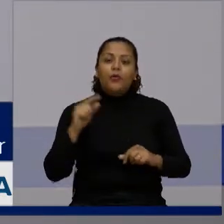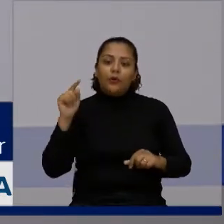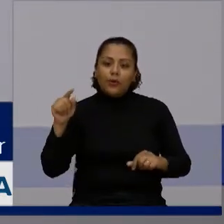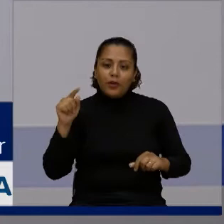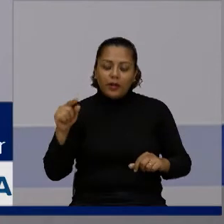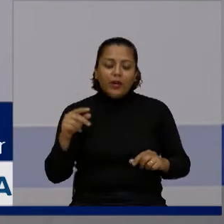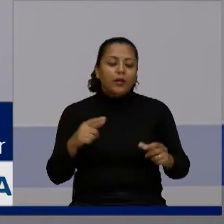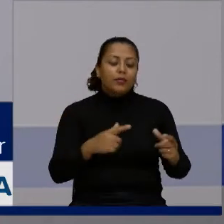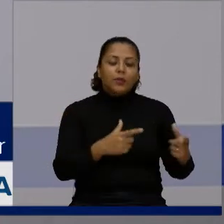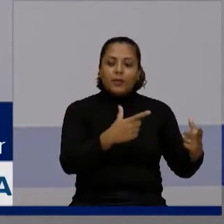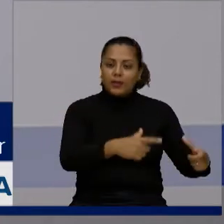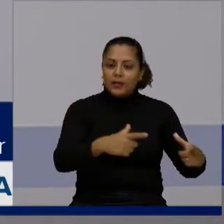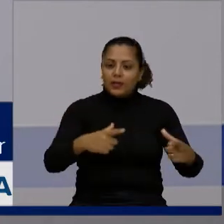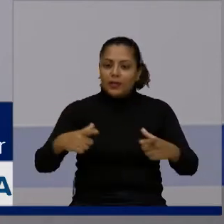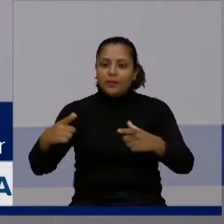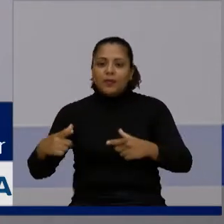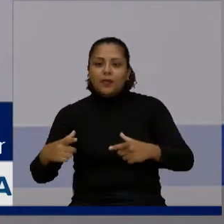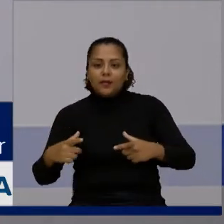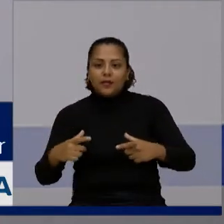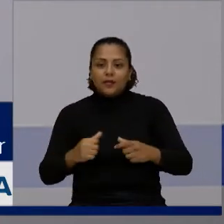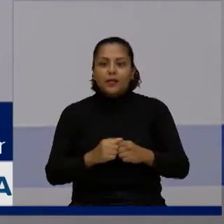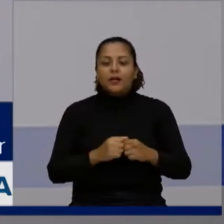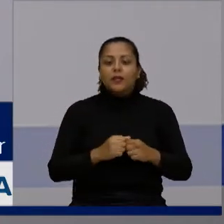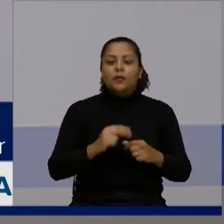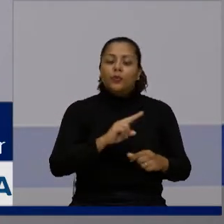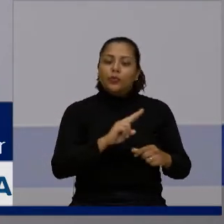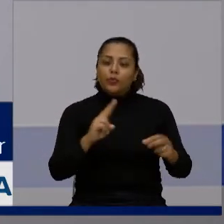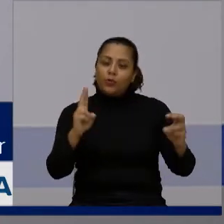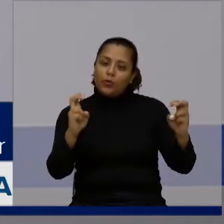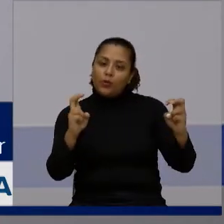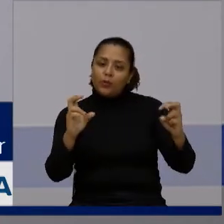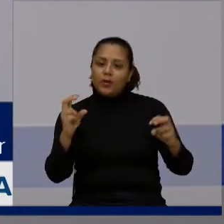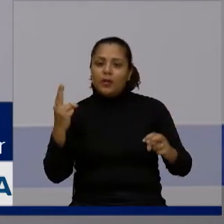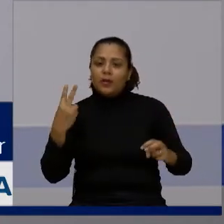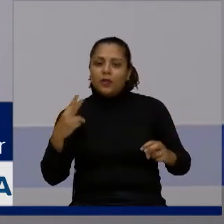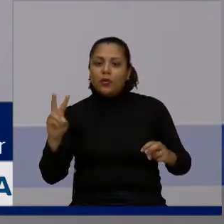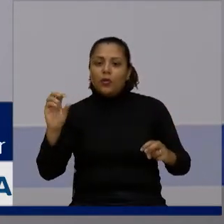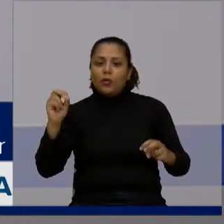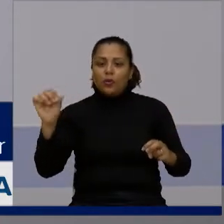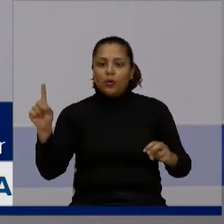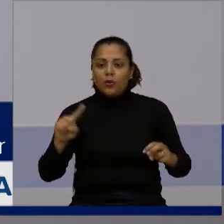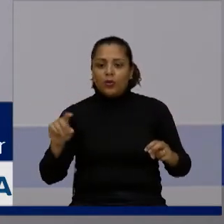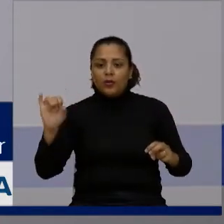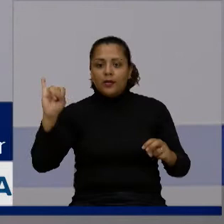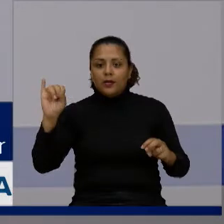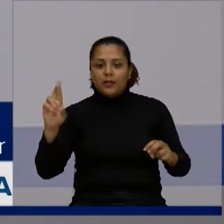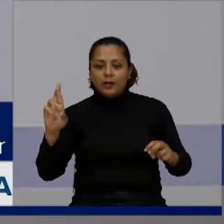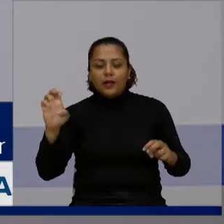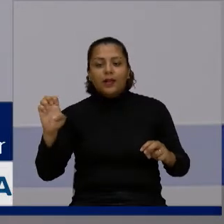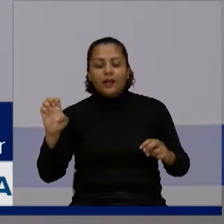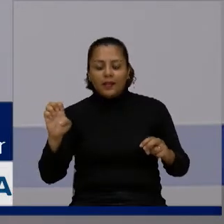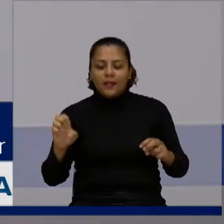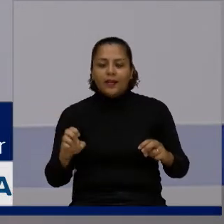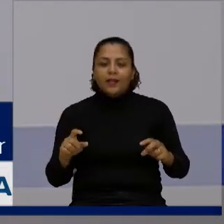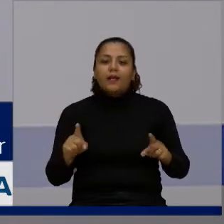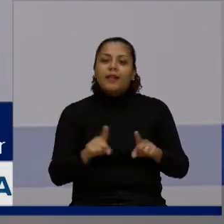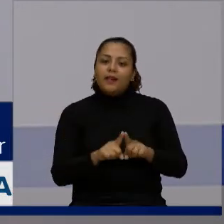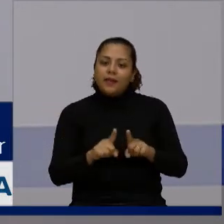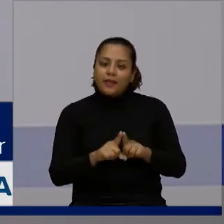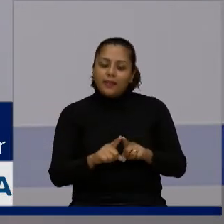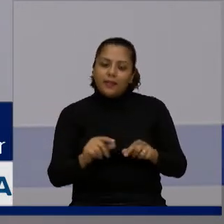e também um painel que foi muito bem ilustrado na fábrica